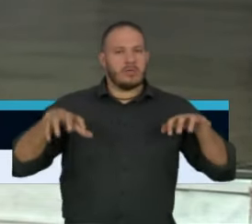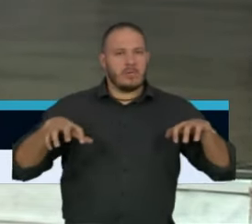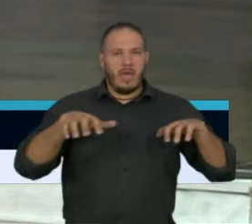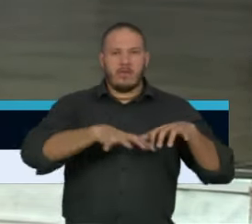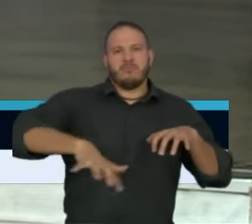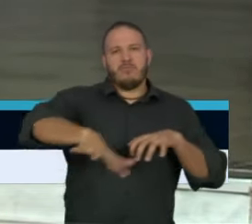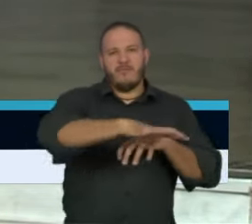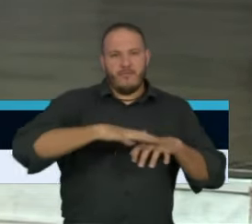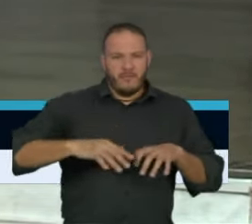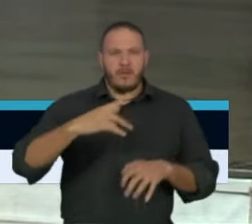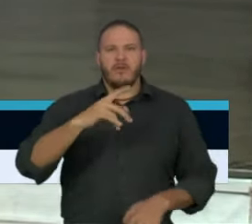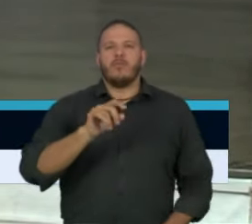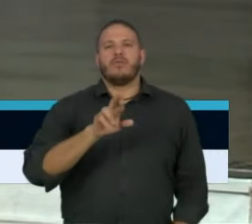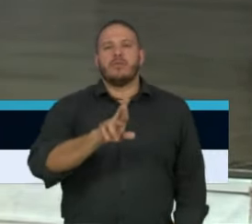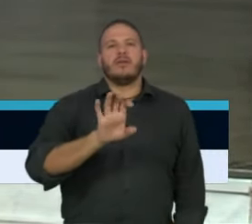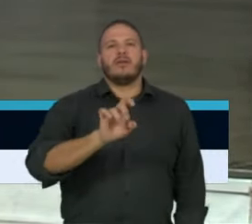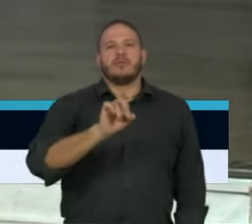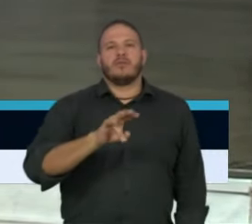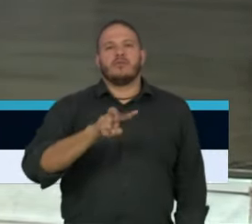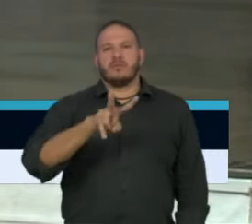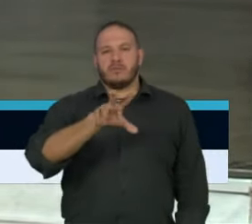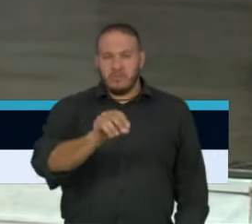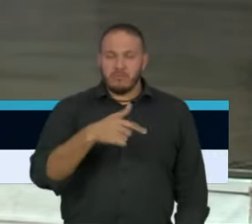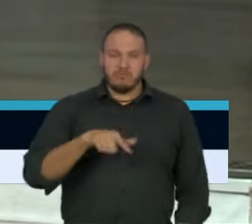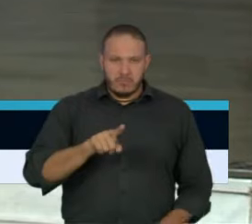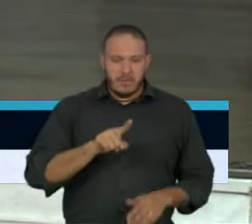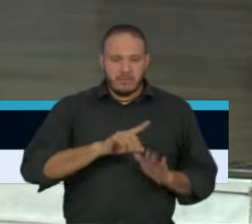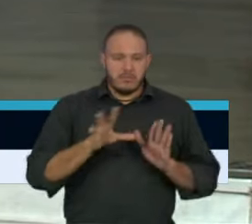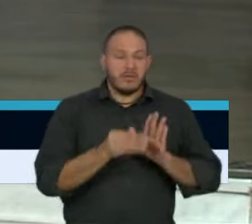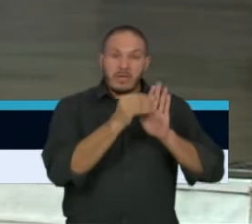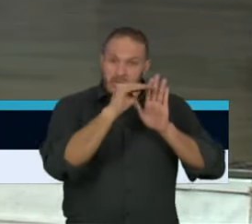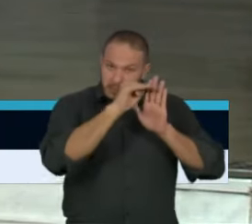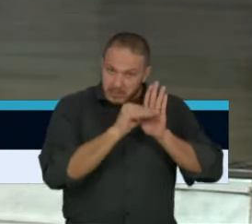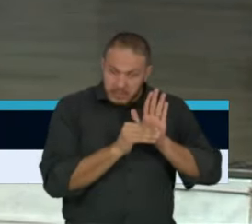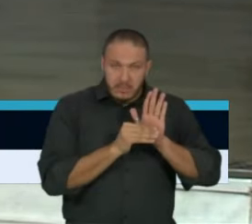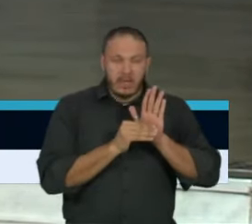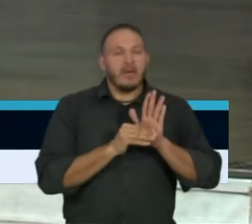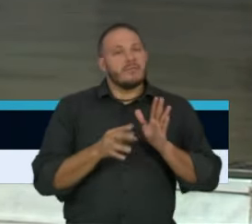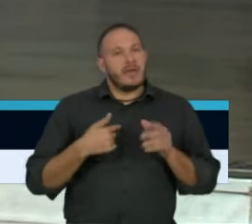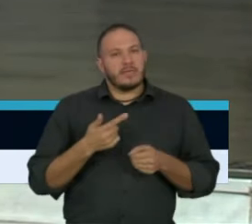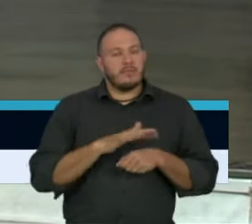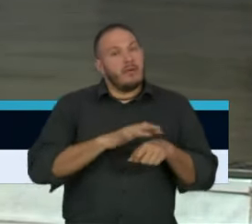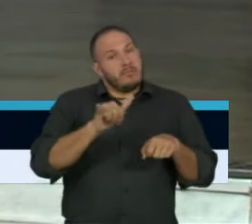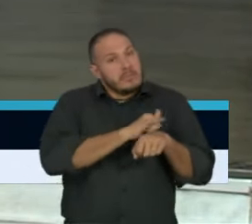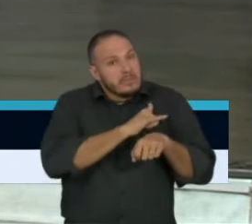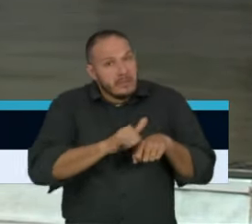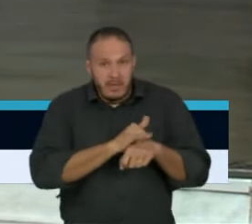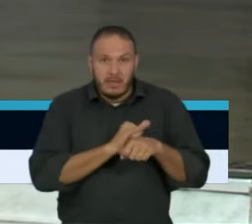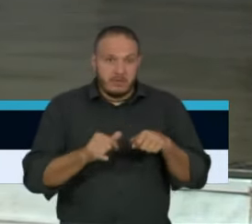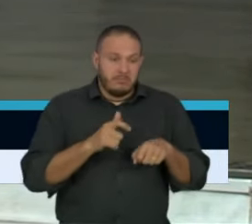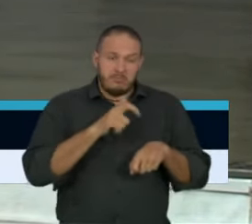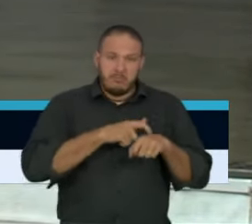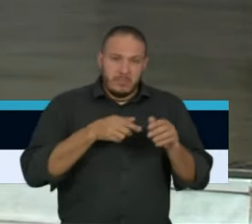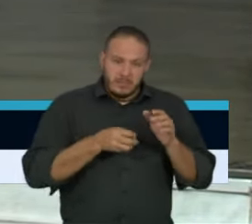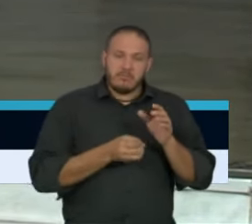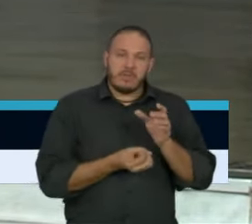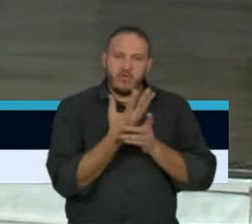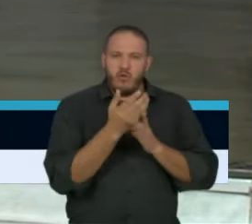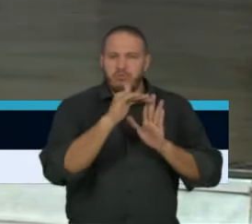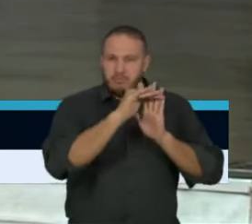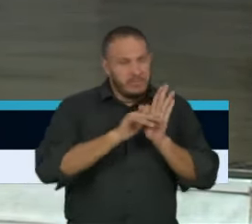Executivo. A emenda cria, na verdade, uma instância recursal para que, durante esse período em que